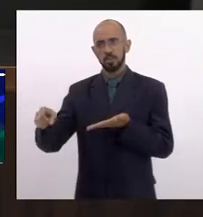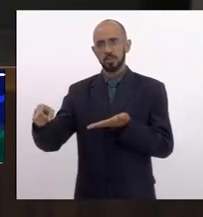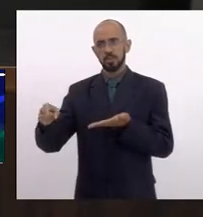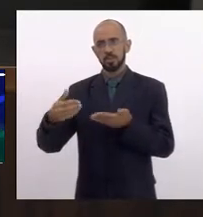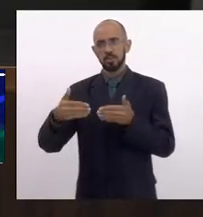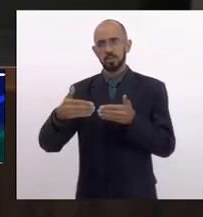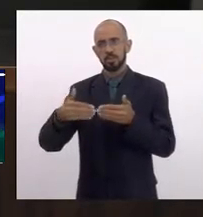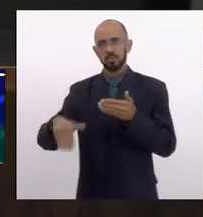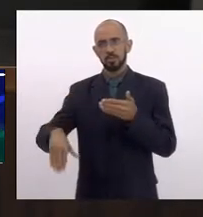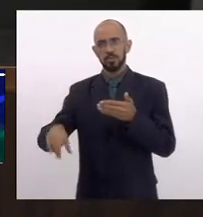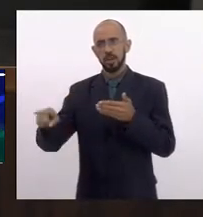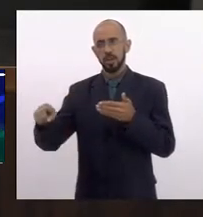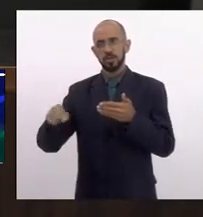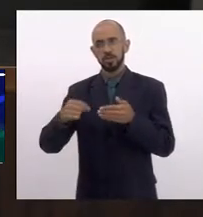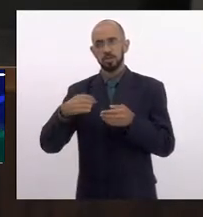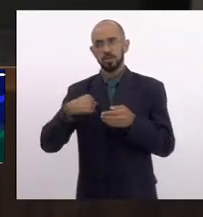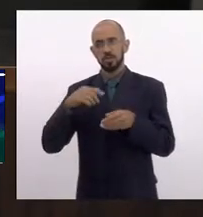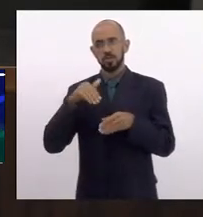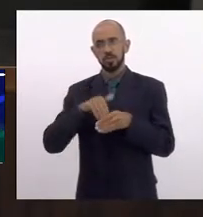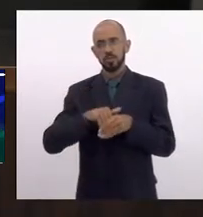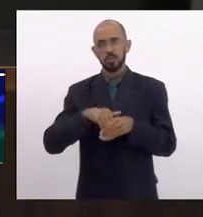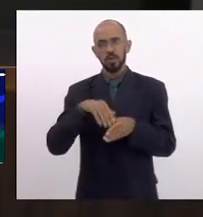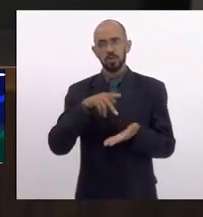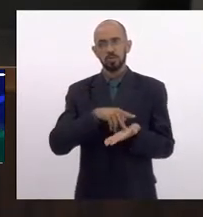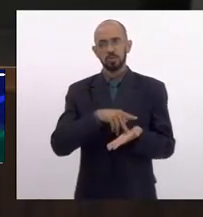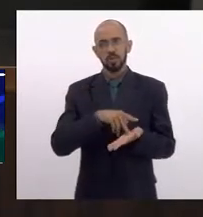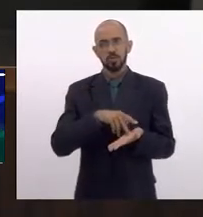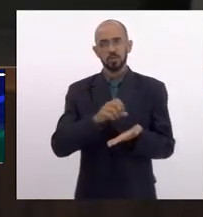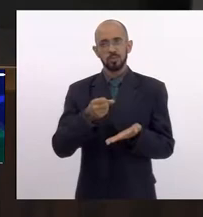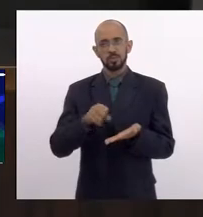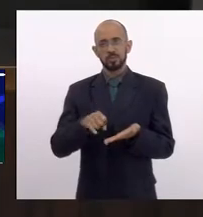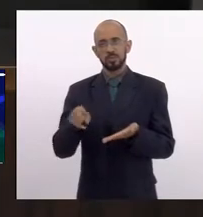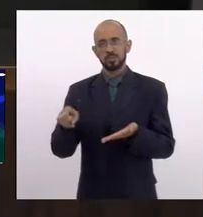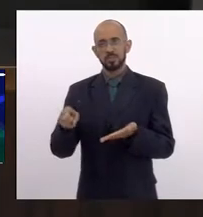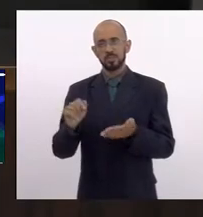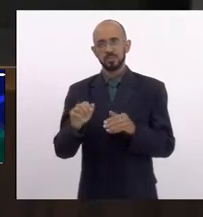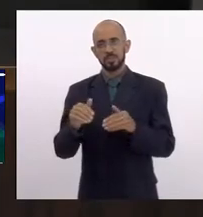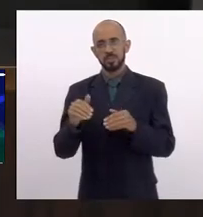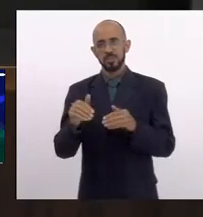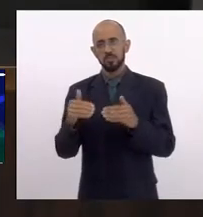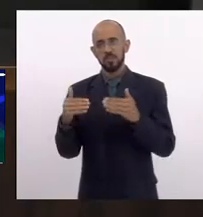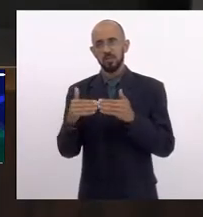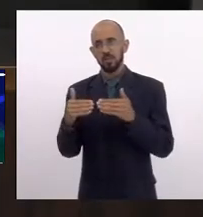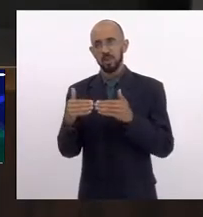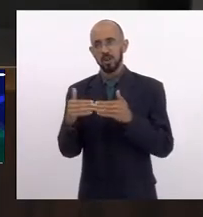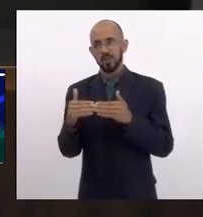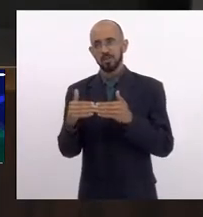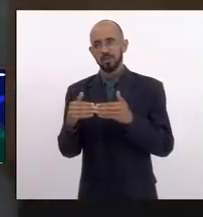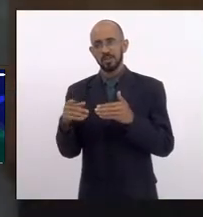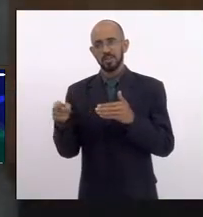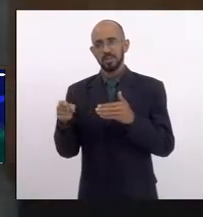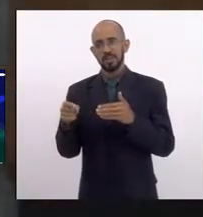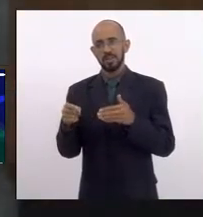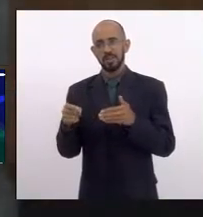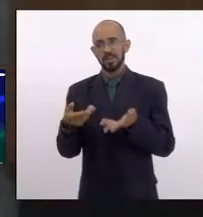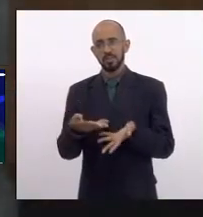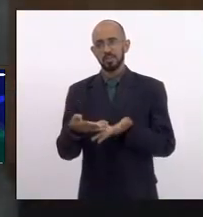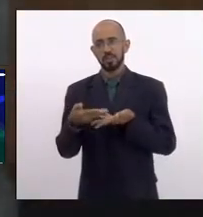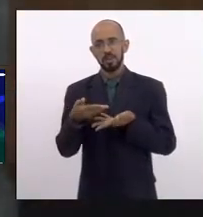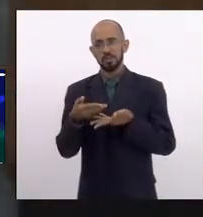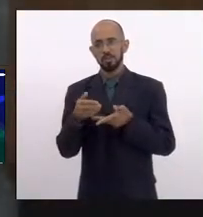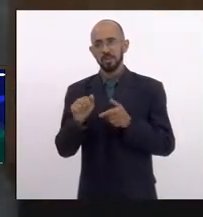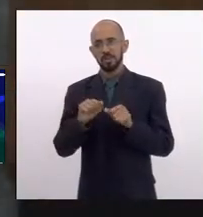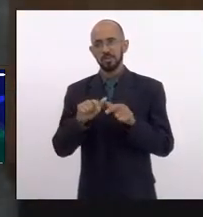projeto original se vossa excelência favorável eu vou chamar os trabalhos da hora